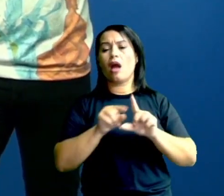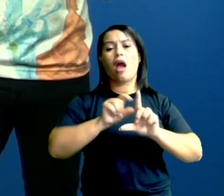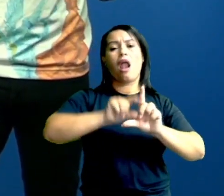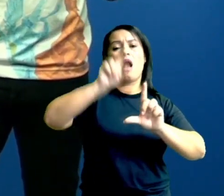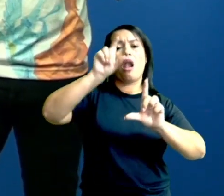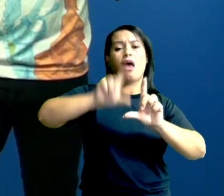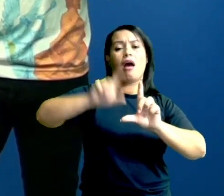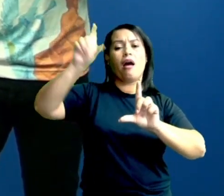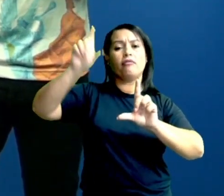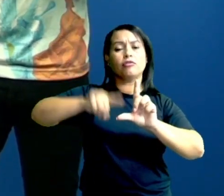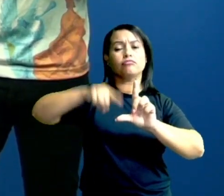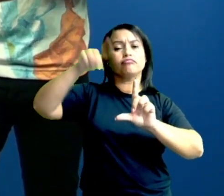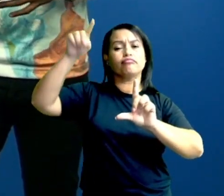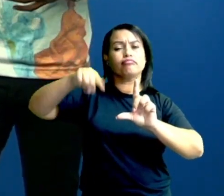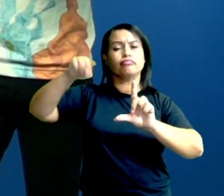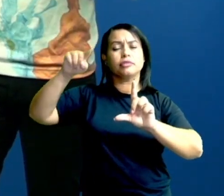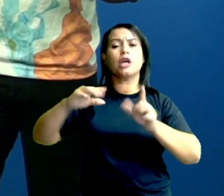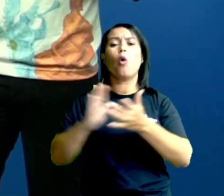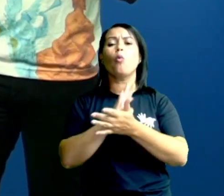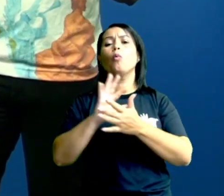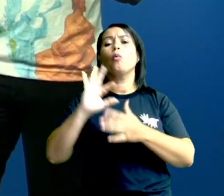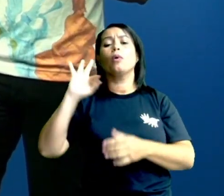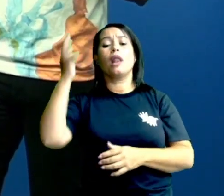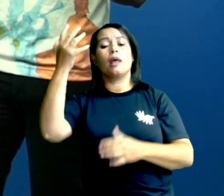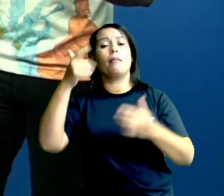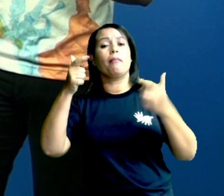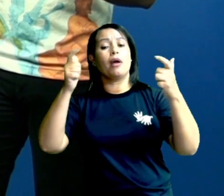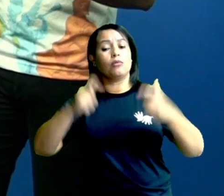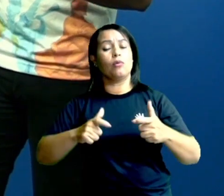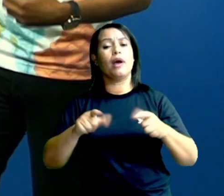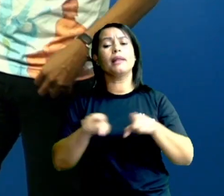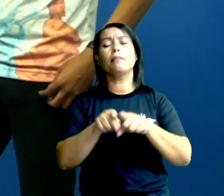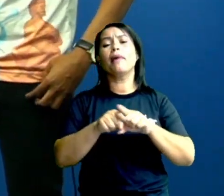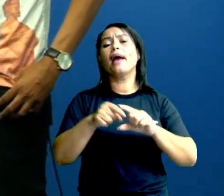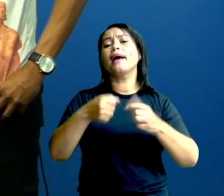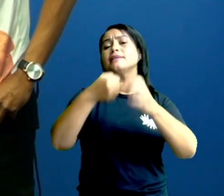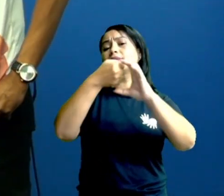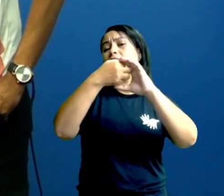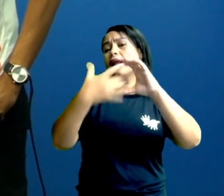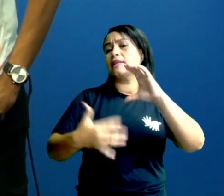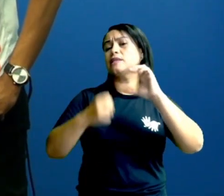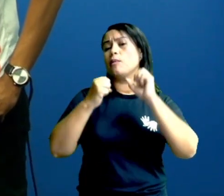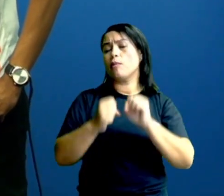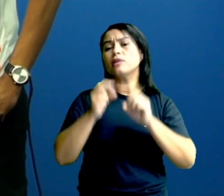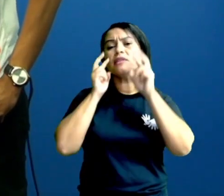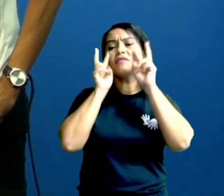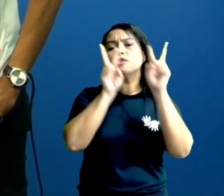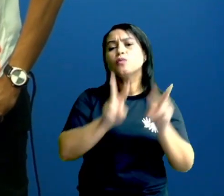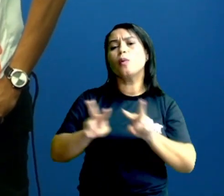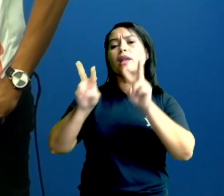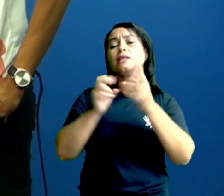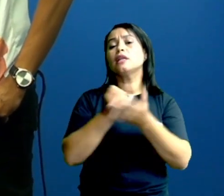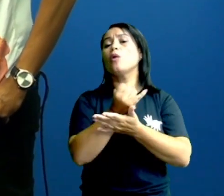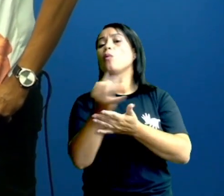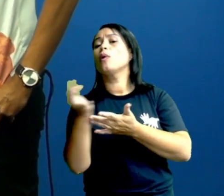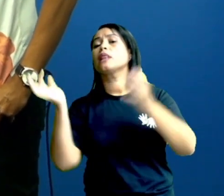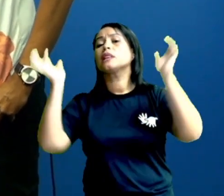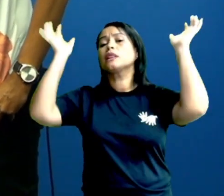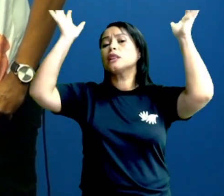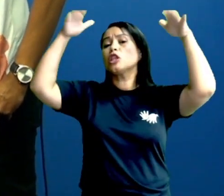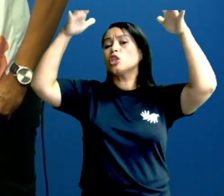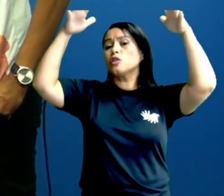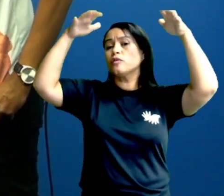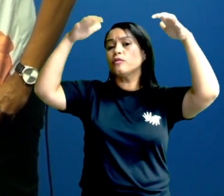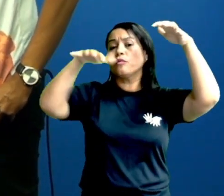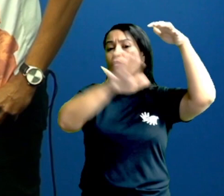características do clima de um determinado lugar e essas características podem ser visualizadas a partir das das quantidades de chuva